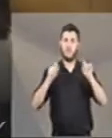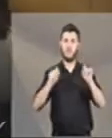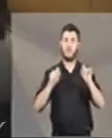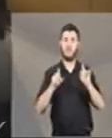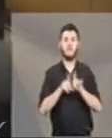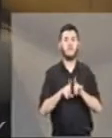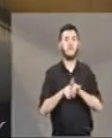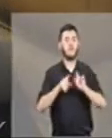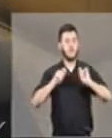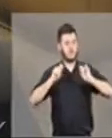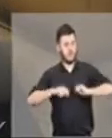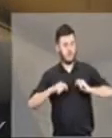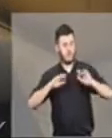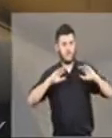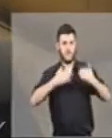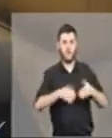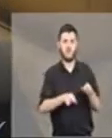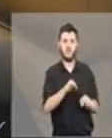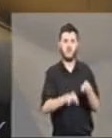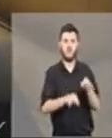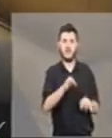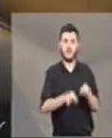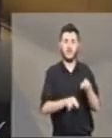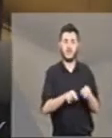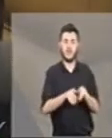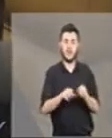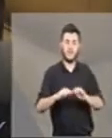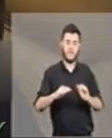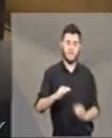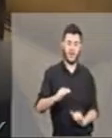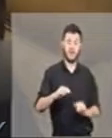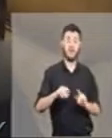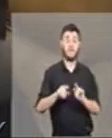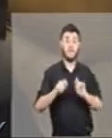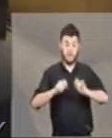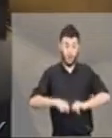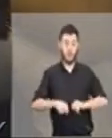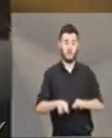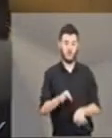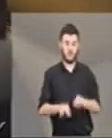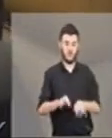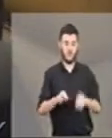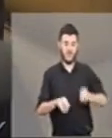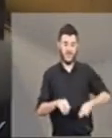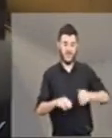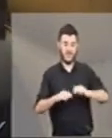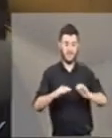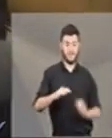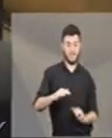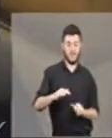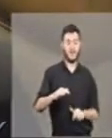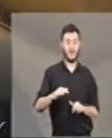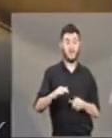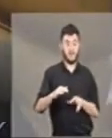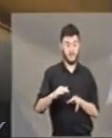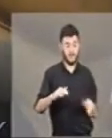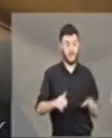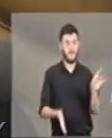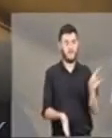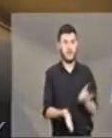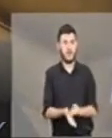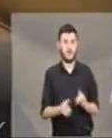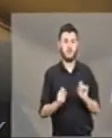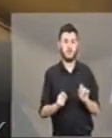grau, poderá o magistrado de primeira instância, então, de modo inteiramente legítimo, ordenar